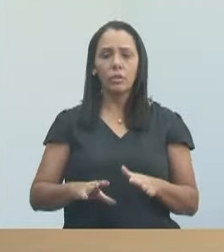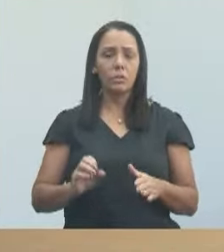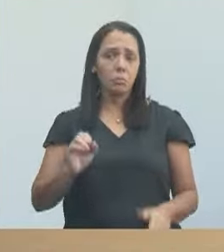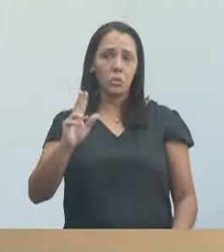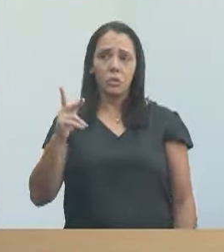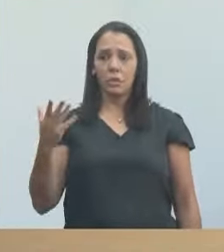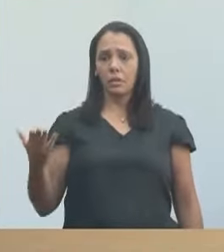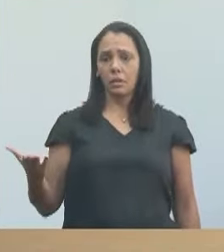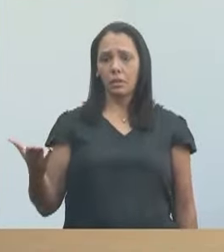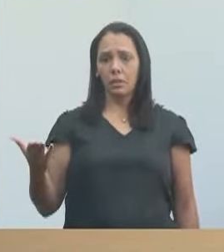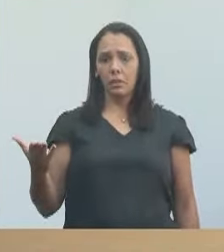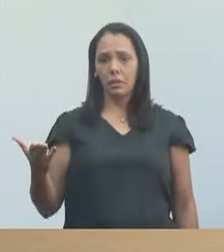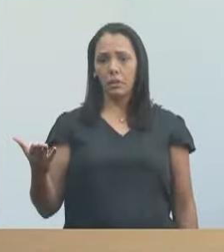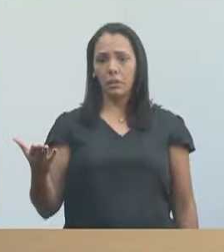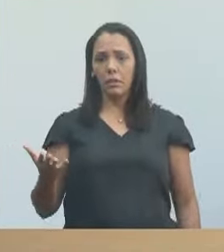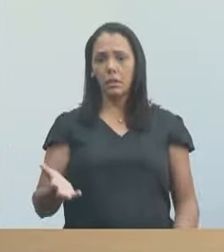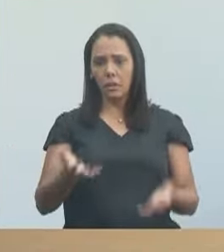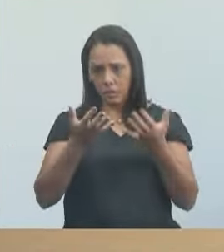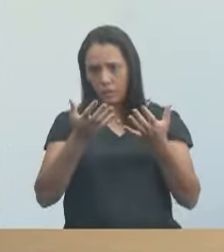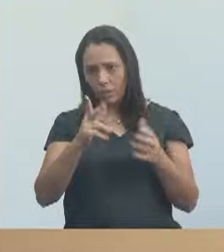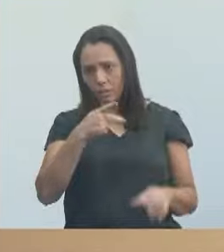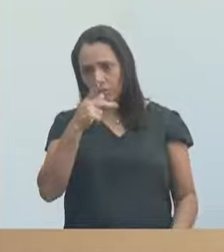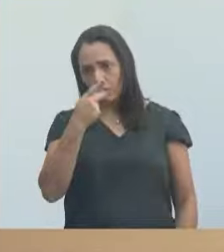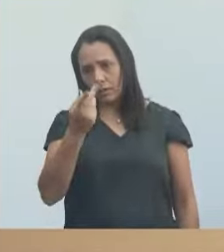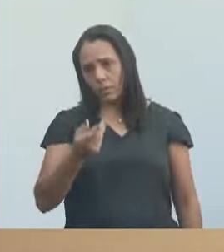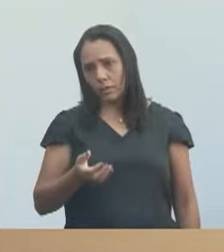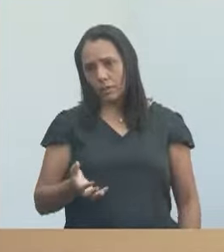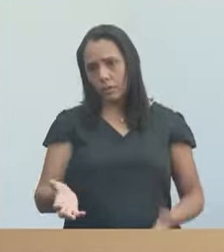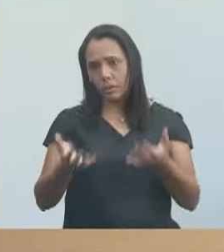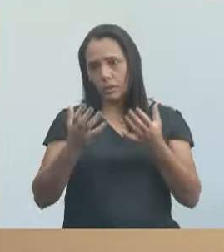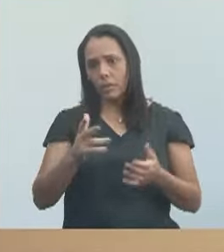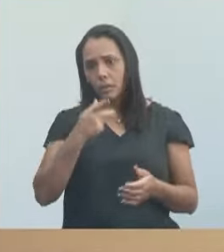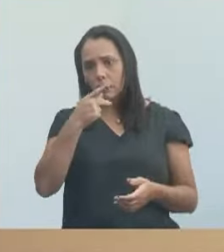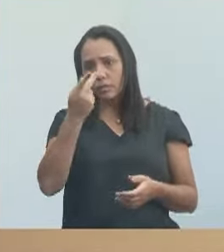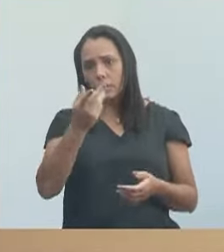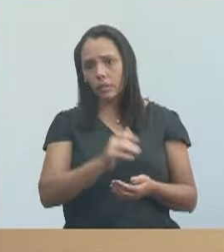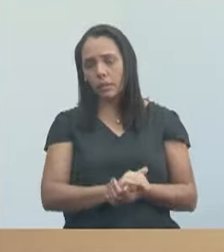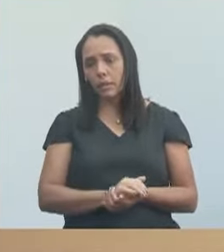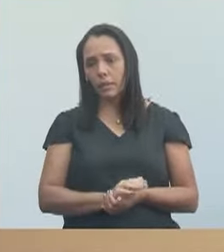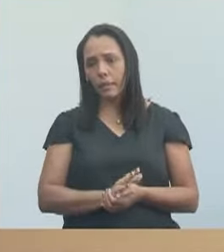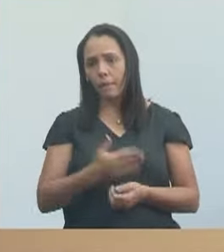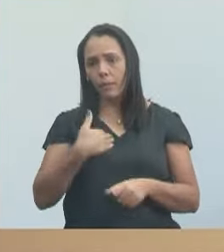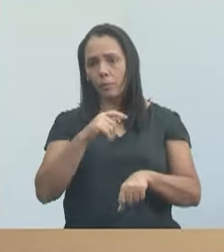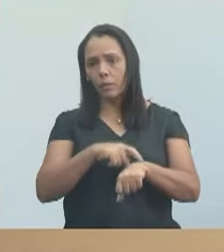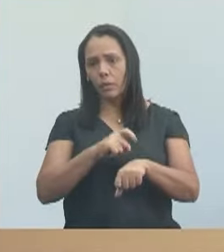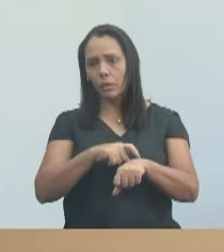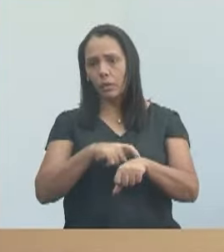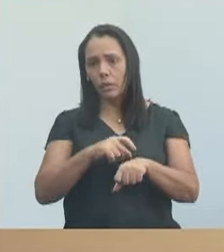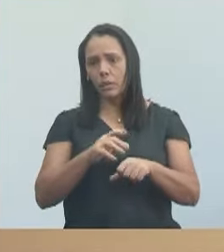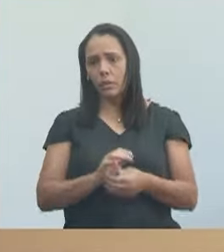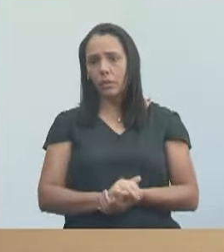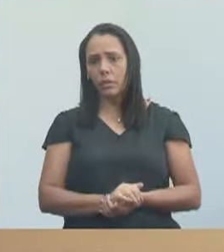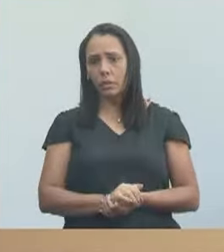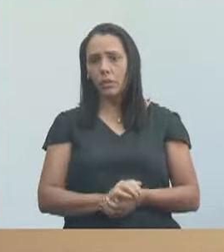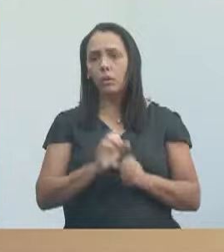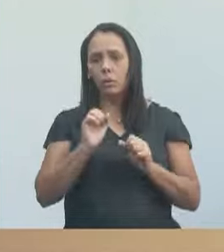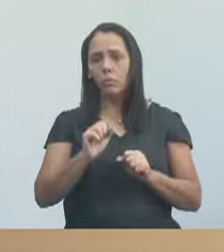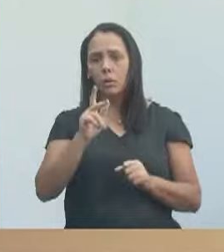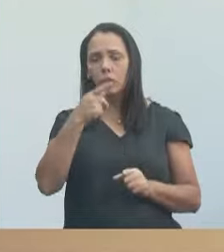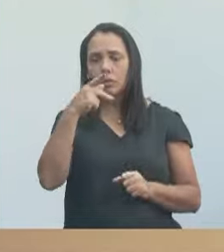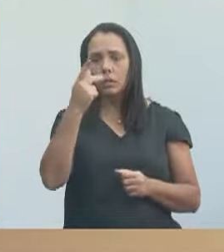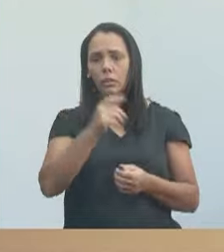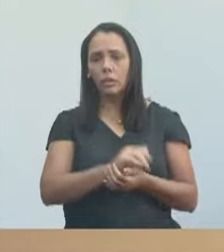Né? Você quer falar alguma coisa? Vocês querem falar alguma coisa aqui? Vocês querem falar alguma coisa? É o meu horário. Só que não... Pode falar aqui, para todo